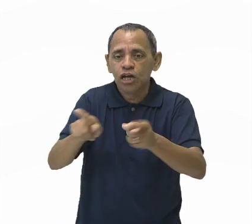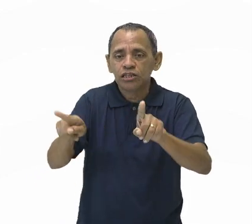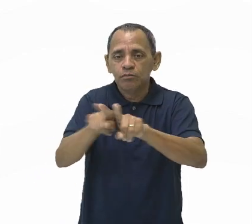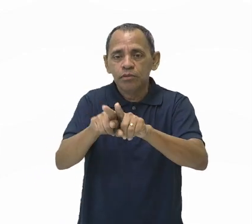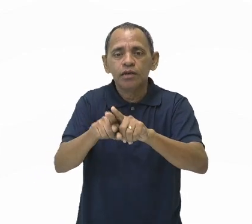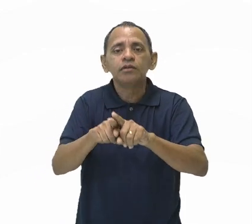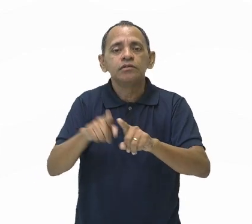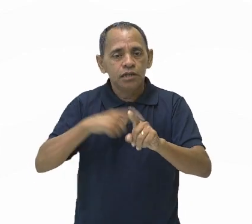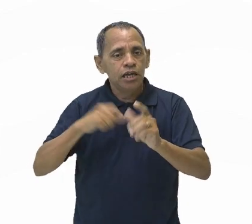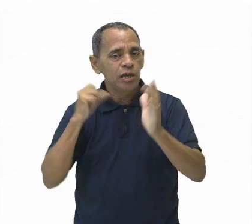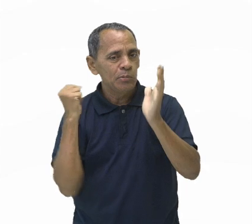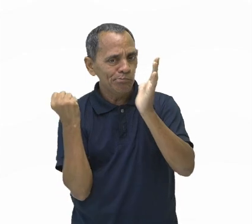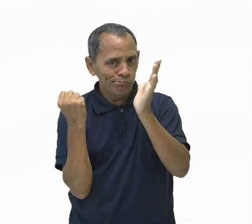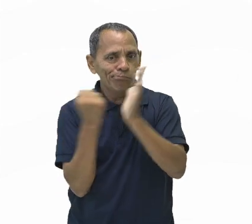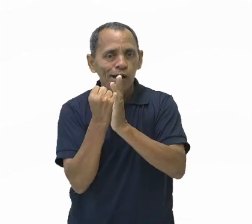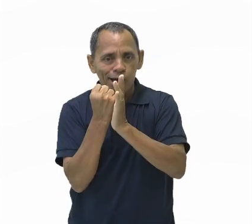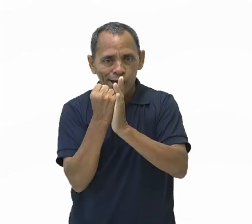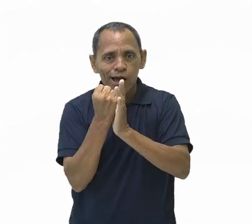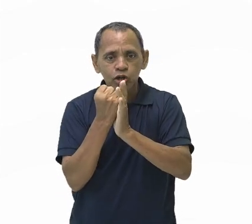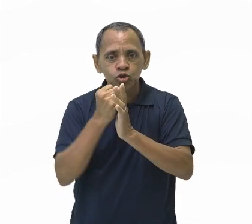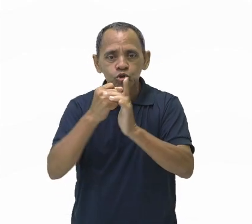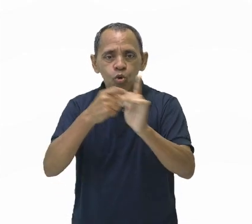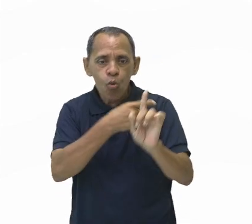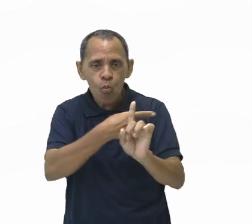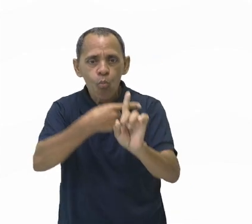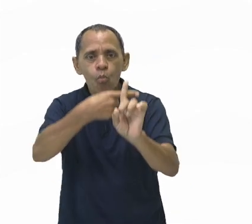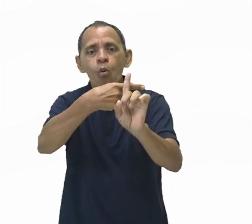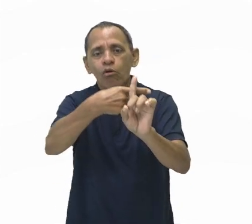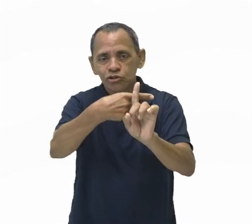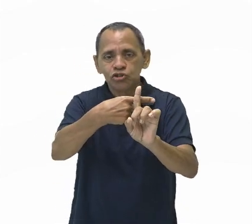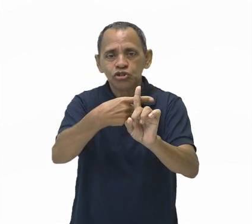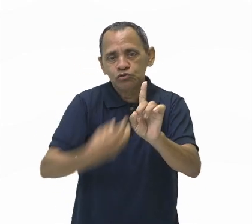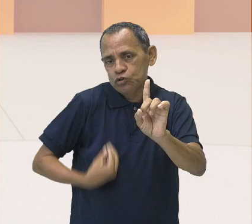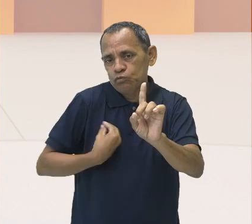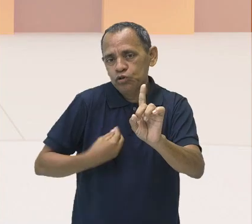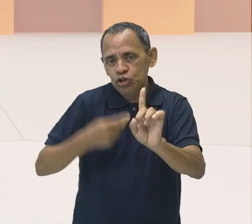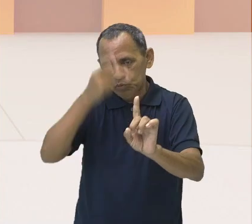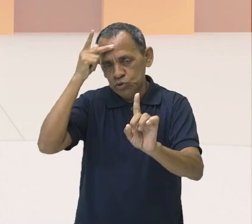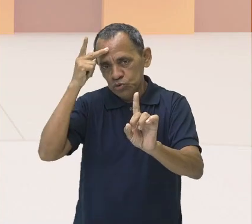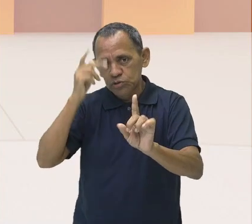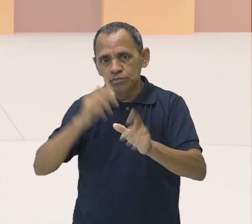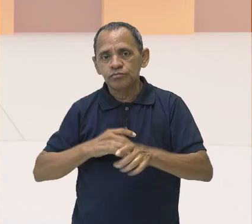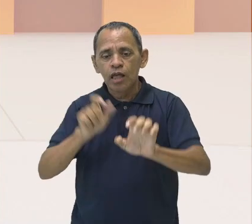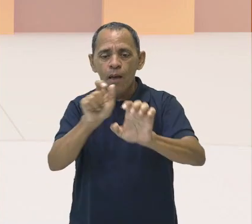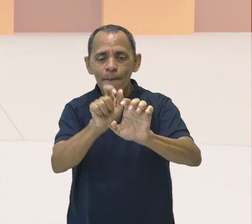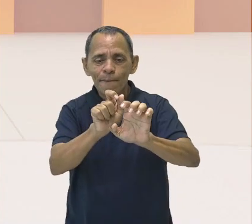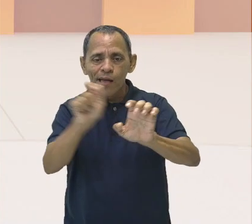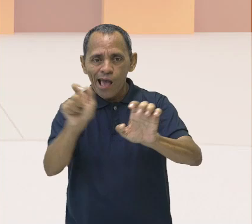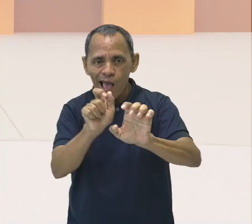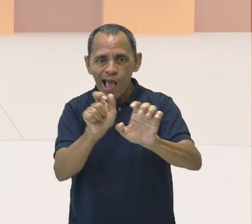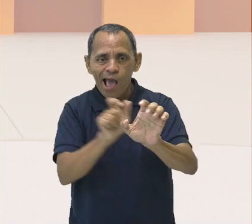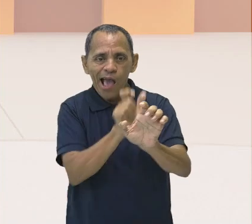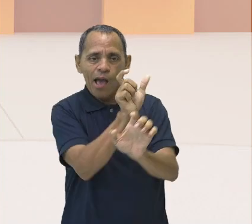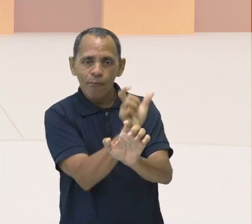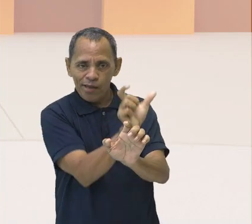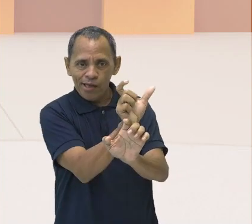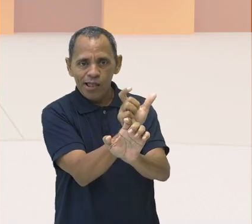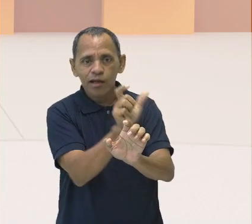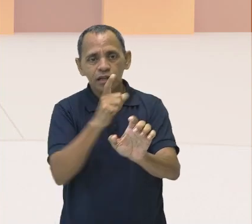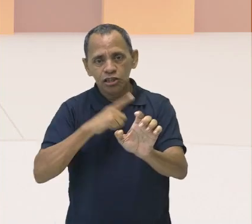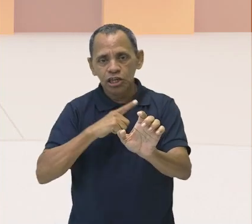vida das pessoas. O discurso bonitinho, né, do empreendedorismo, de maneira geral, é exatamente esse. Você tem uma